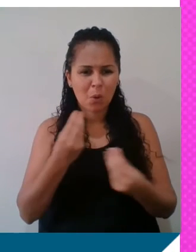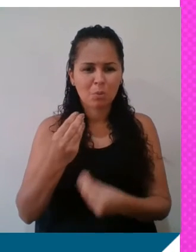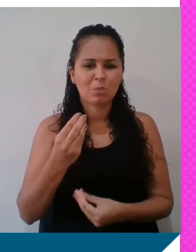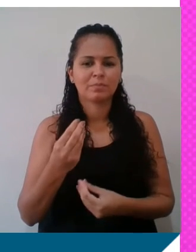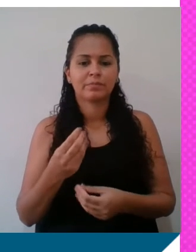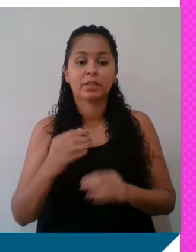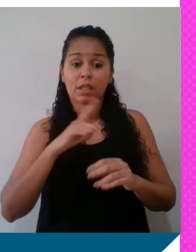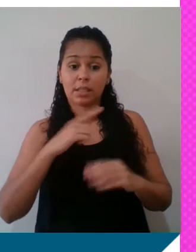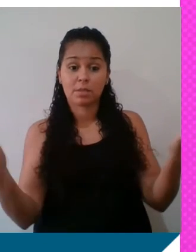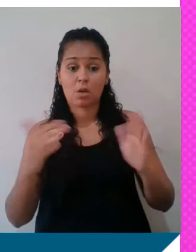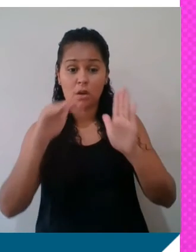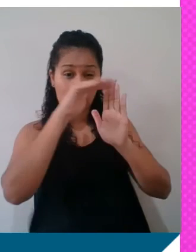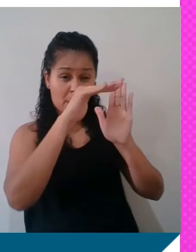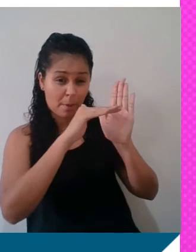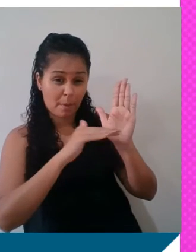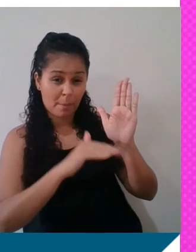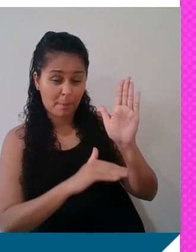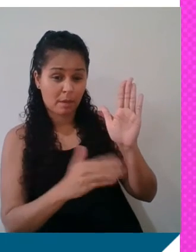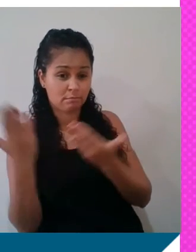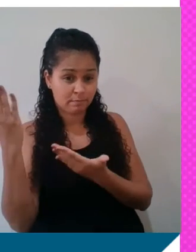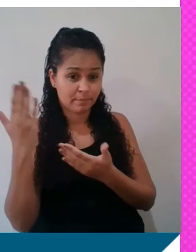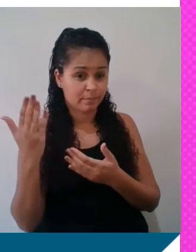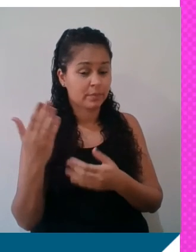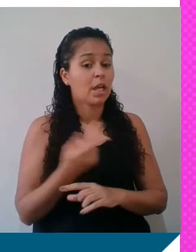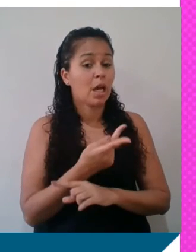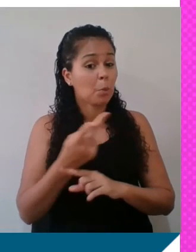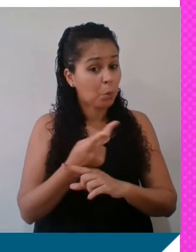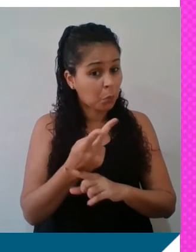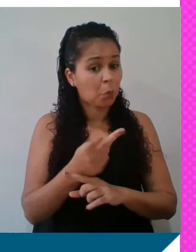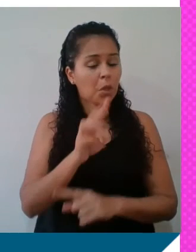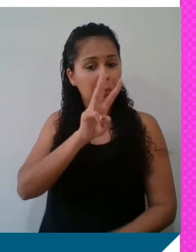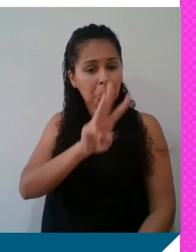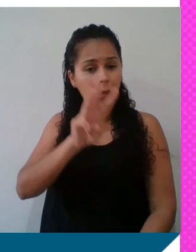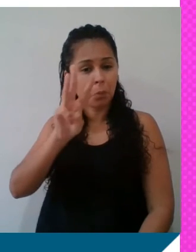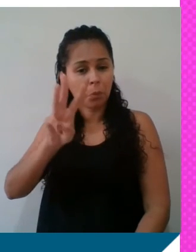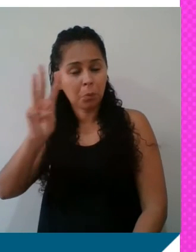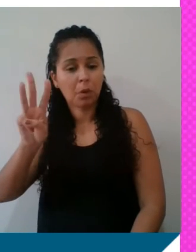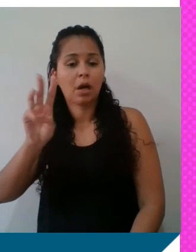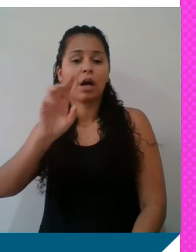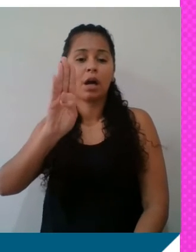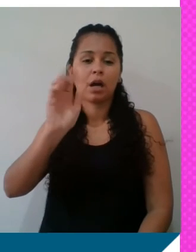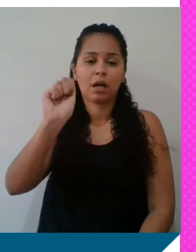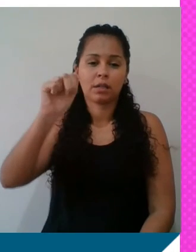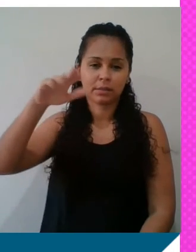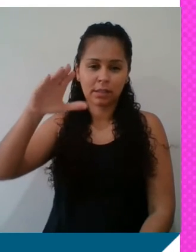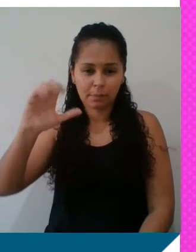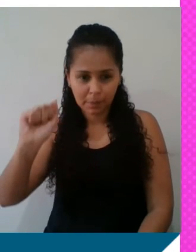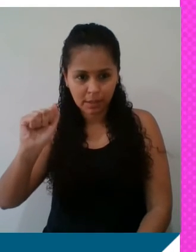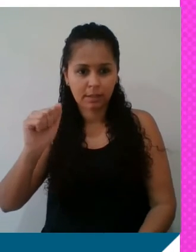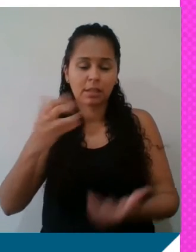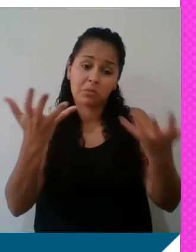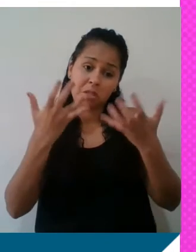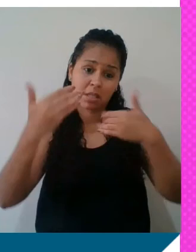para vocês o passo a passo disso. Primeiro, vá ao site da banca que você vai prestar prova. Se você for prestar para a UERJ, você